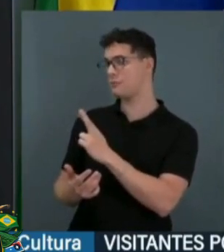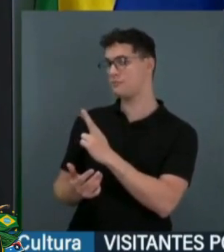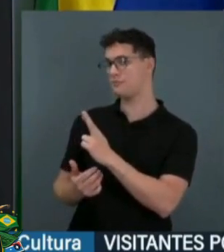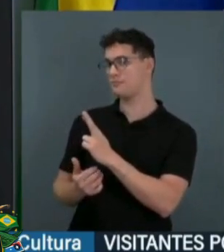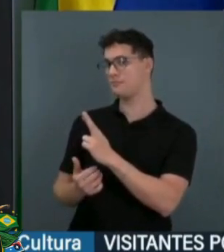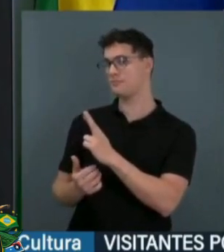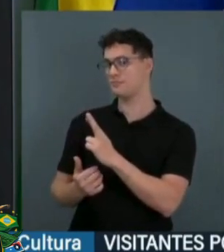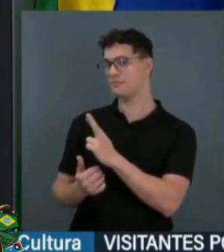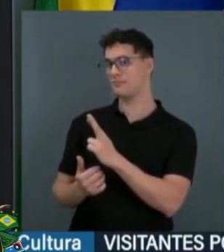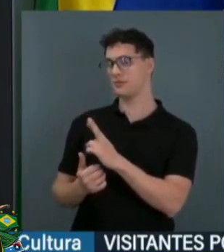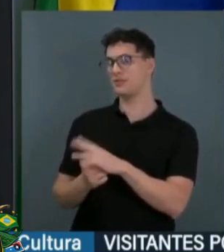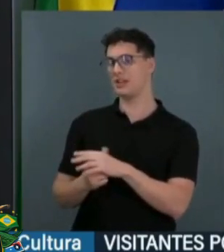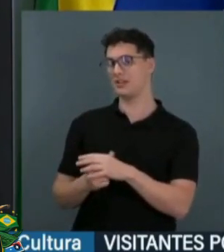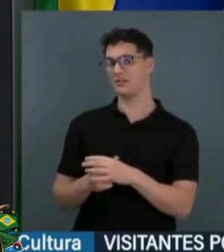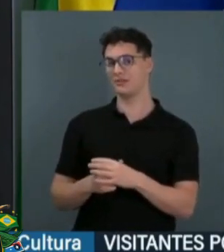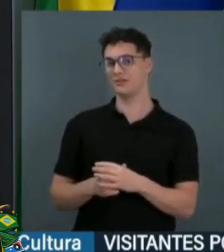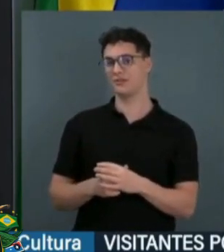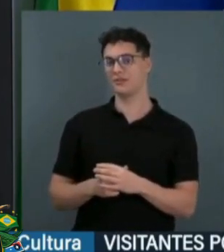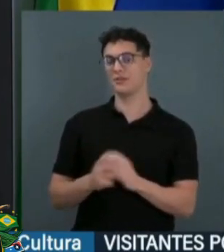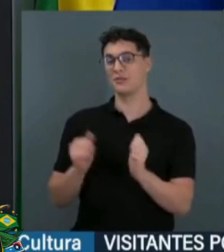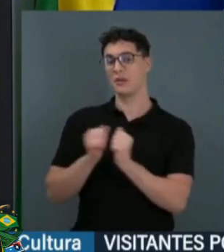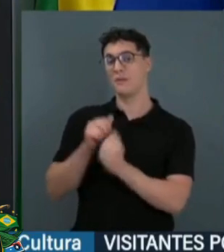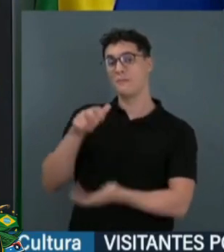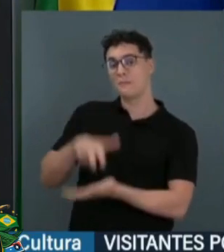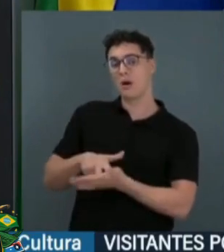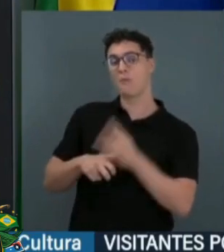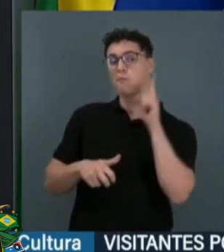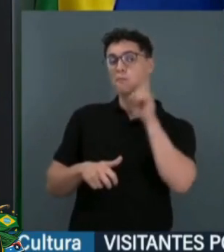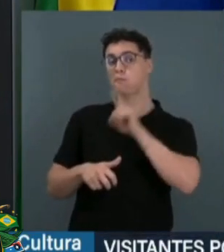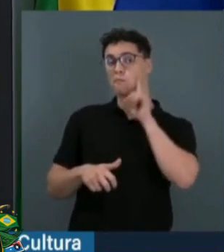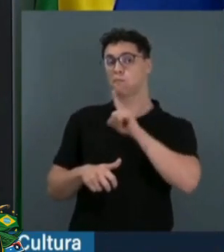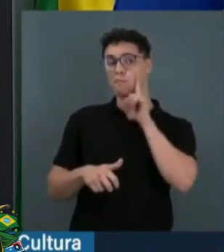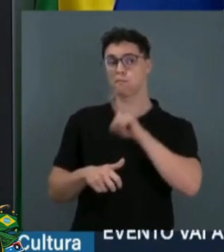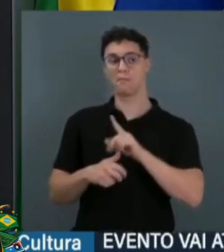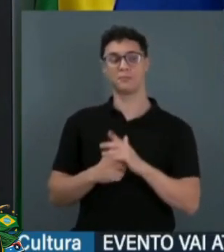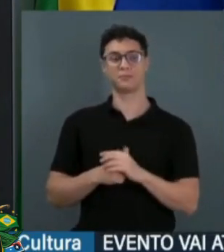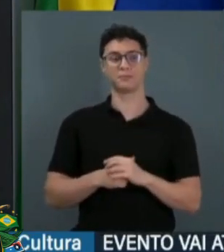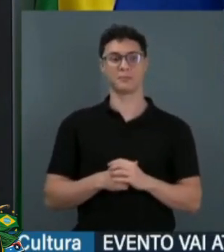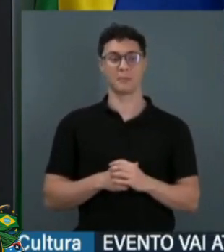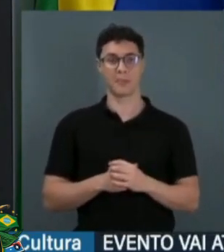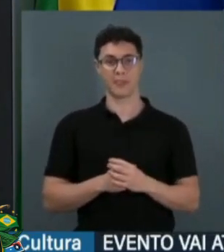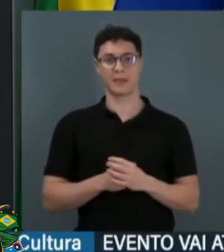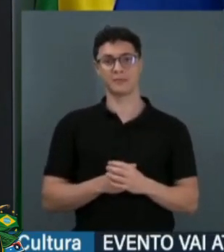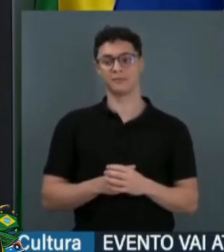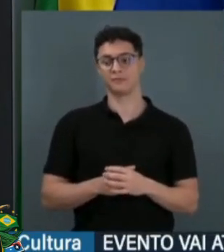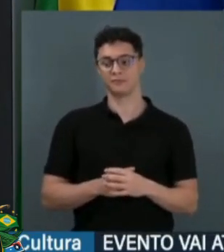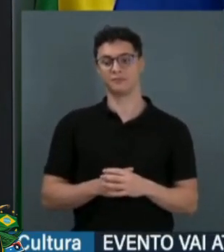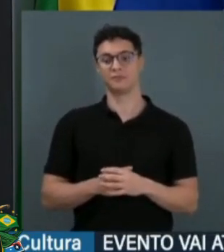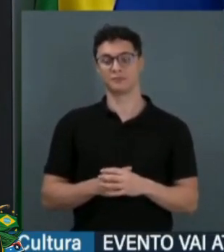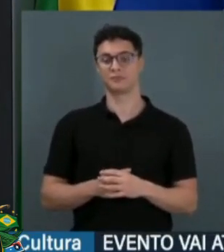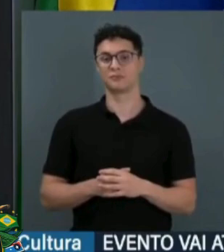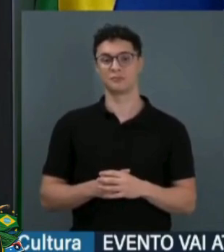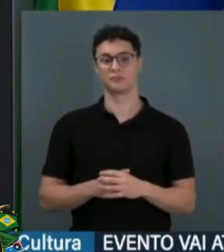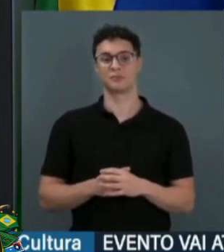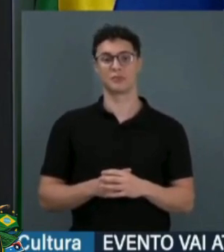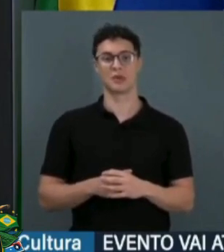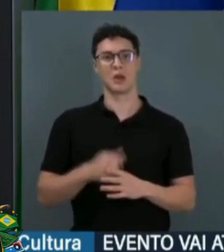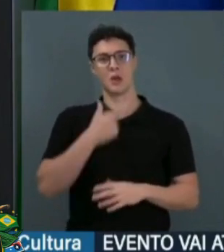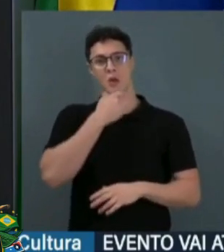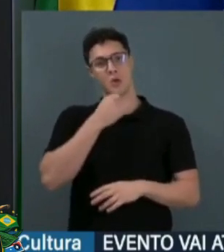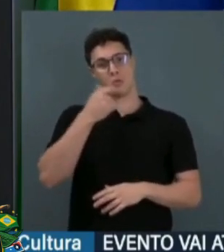e segundo pela penalidade aqui nos Estados Unidos. Aí o ministro faz a dancinha dele de